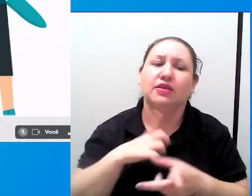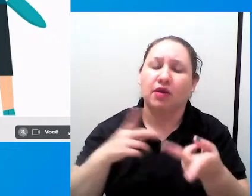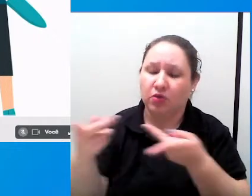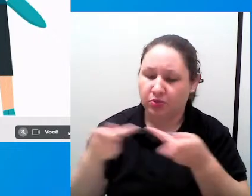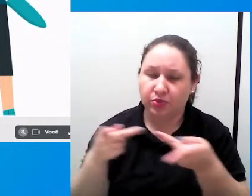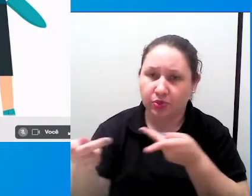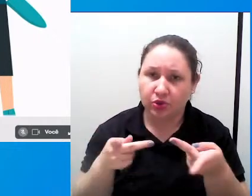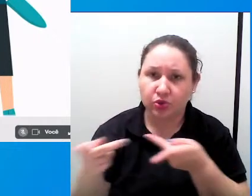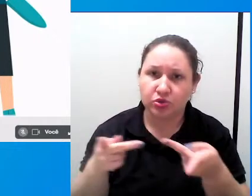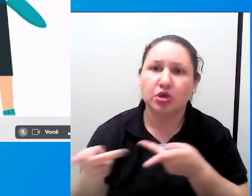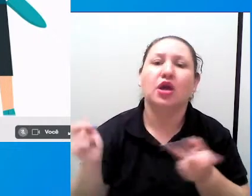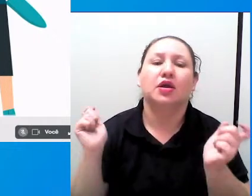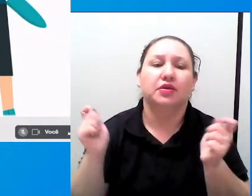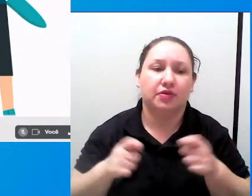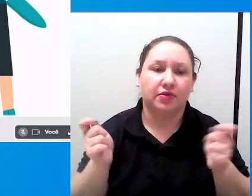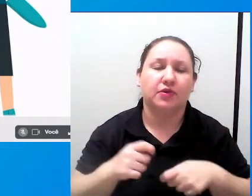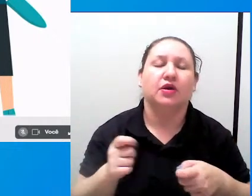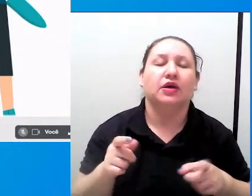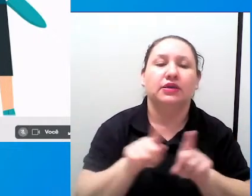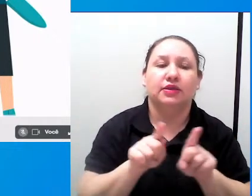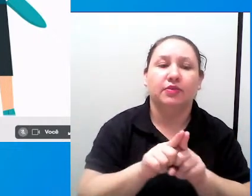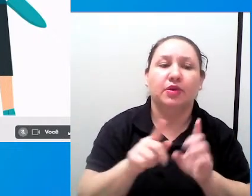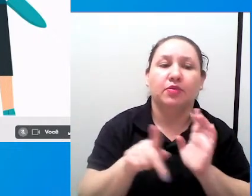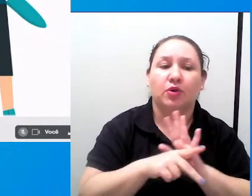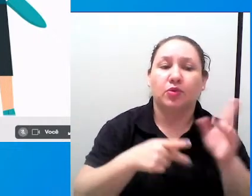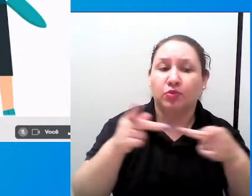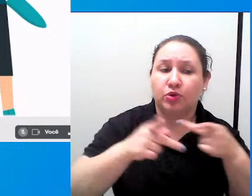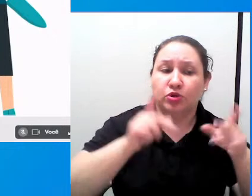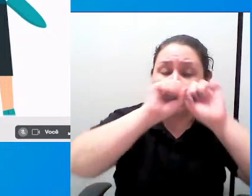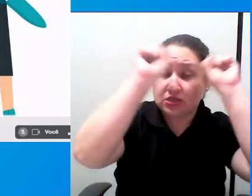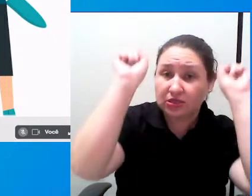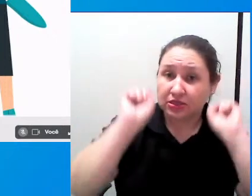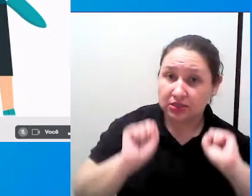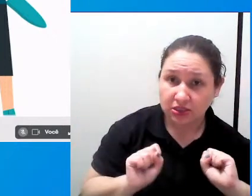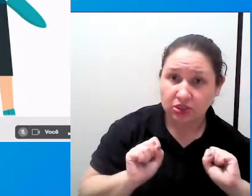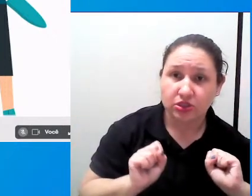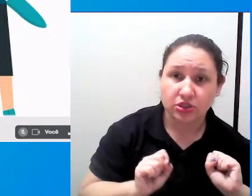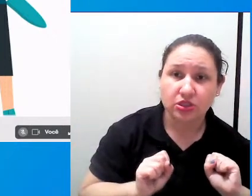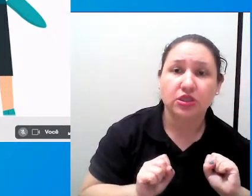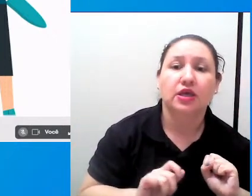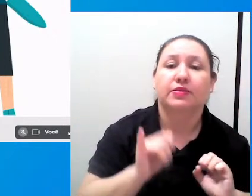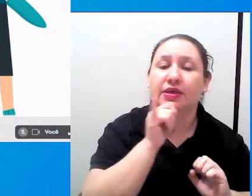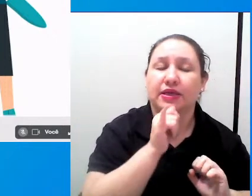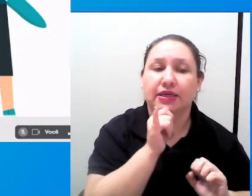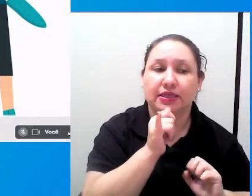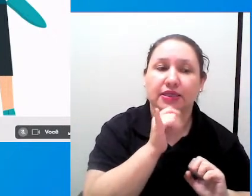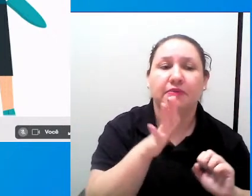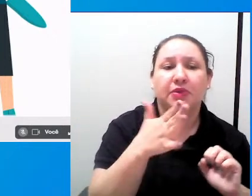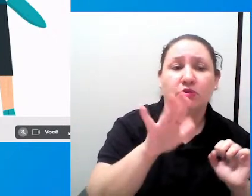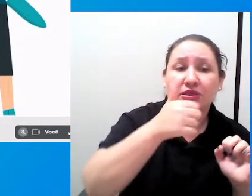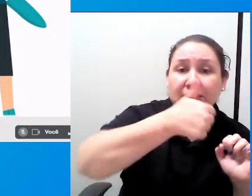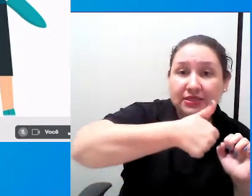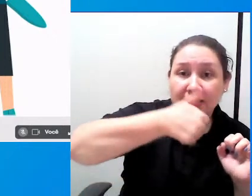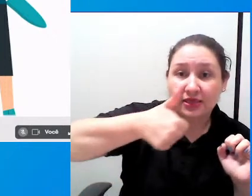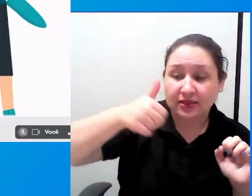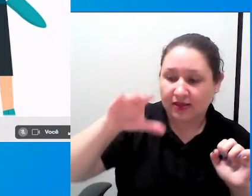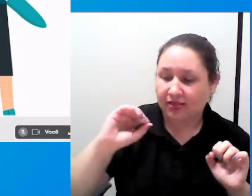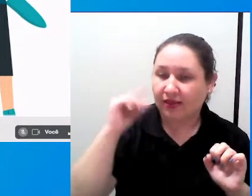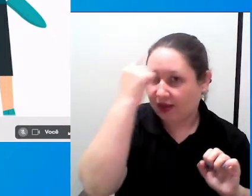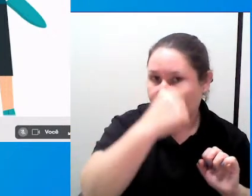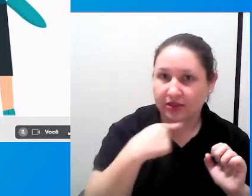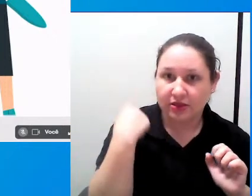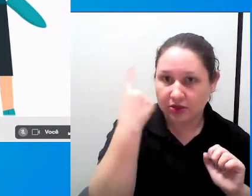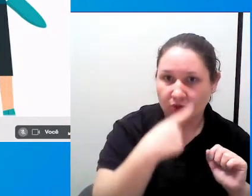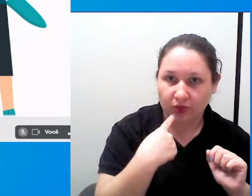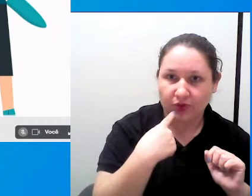um projeto de desenvolvimento de sistemas, que a gente supõe que a carga horária dele seja 110 horas. Se o projeto ele tem